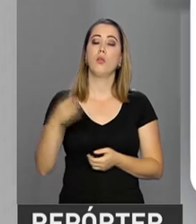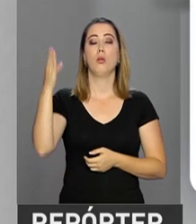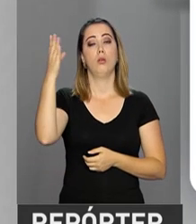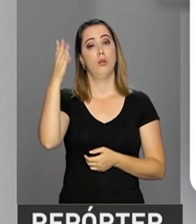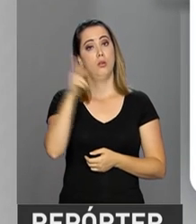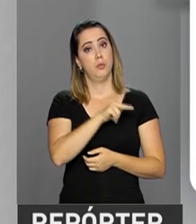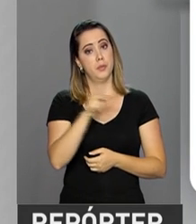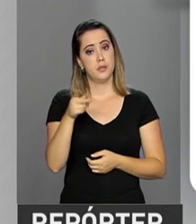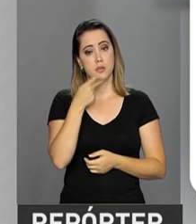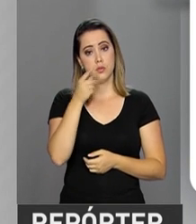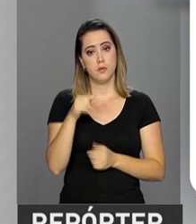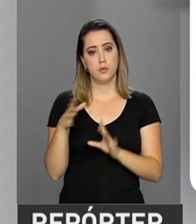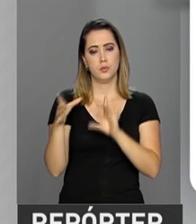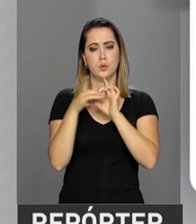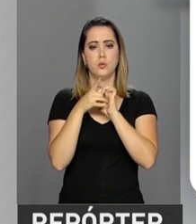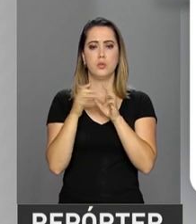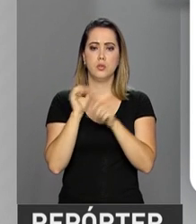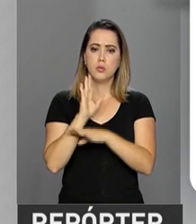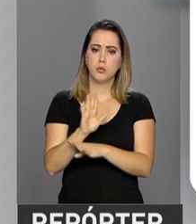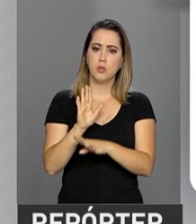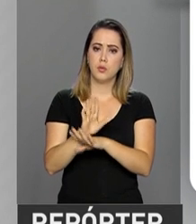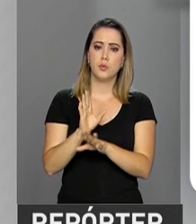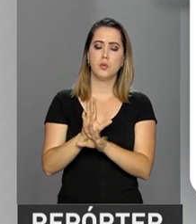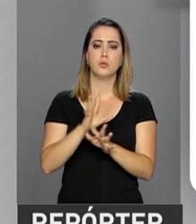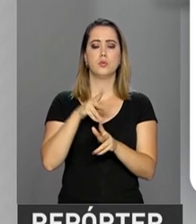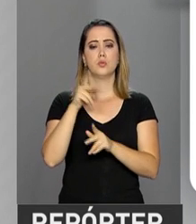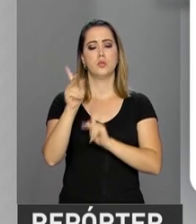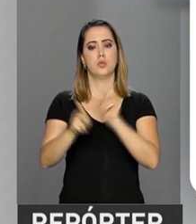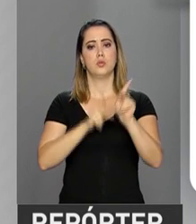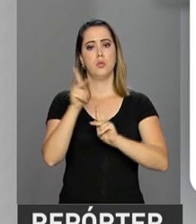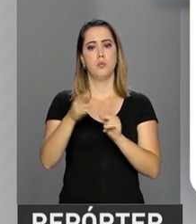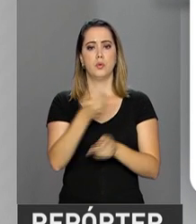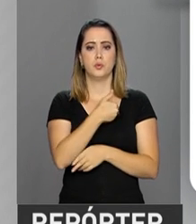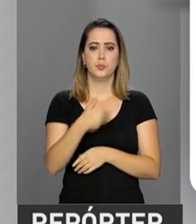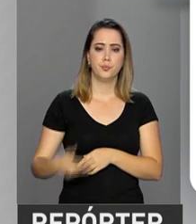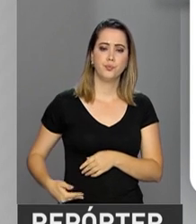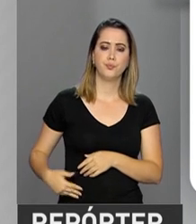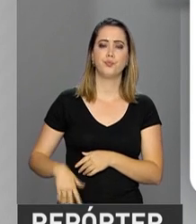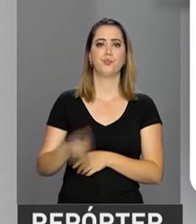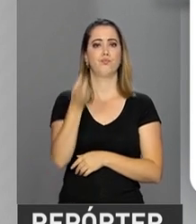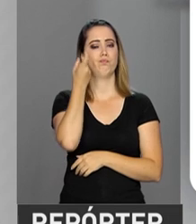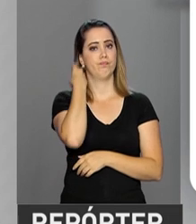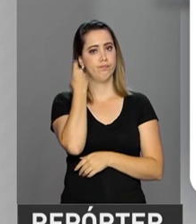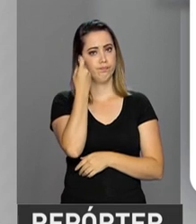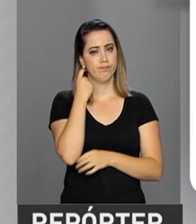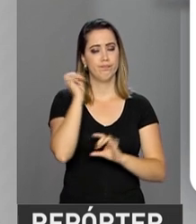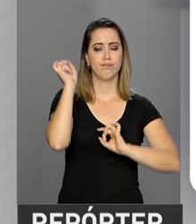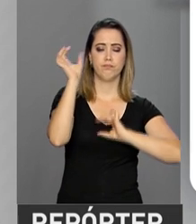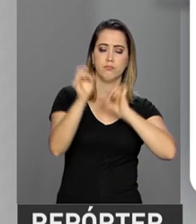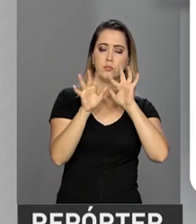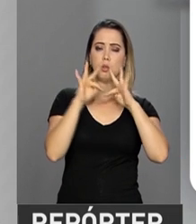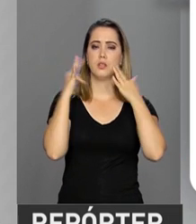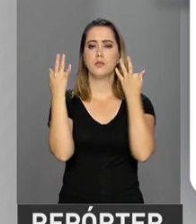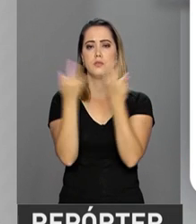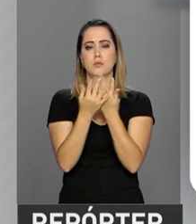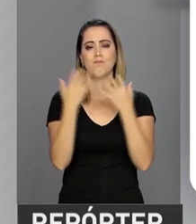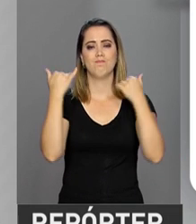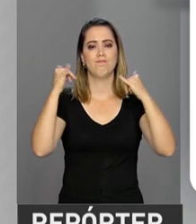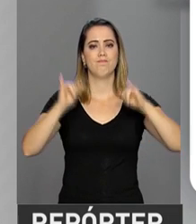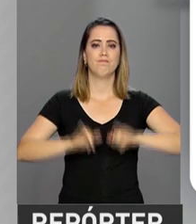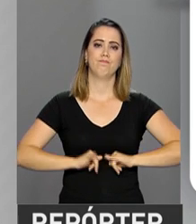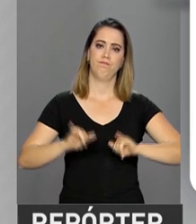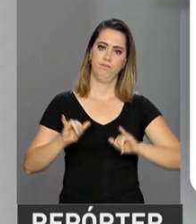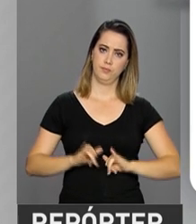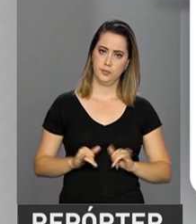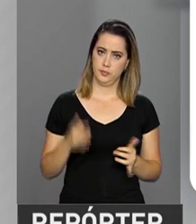unido na corrente global de solidariedade ao povo e ao governo mexicano em especial às famílias das vítimas